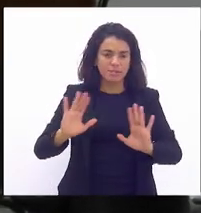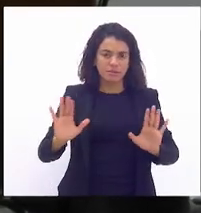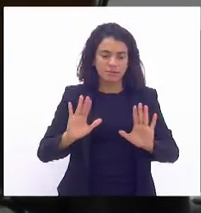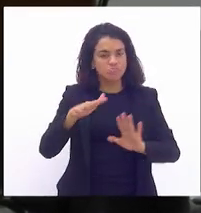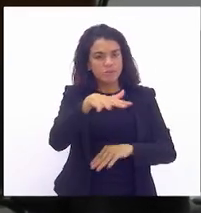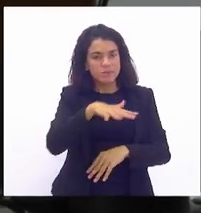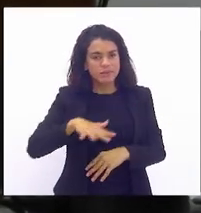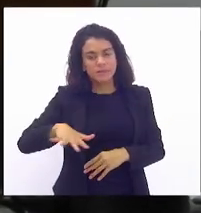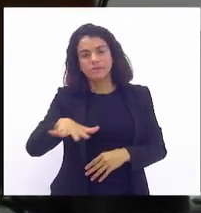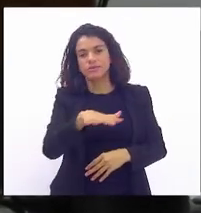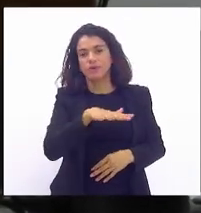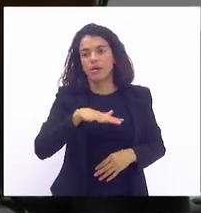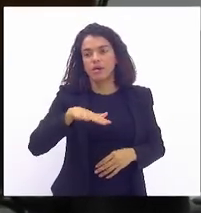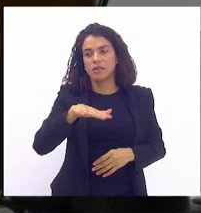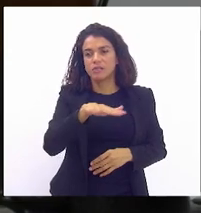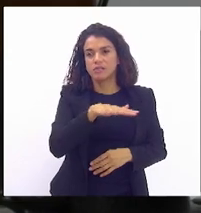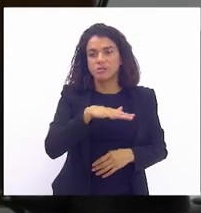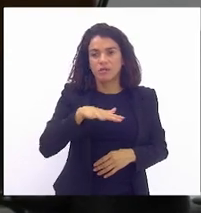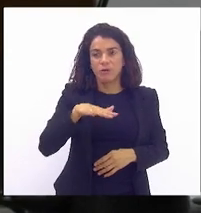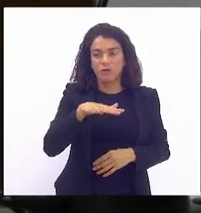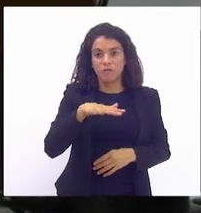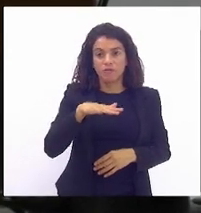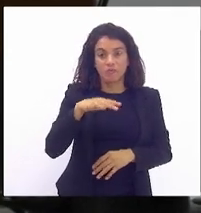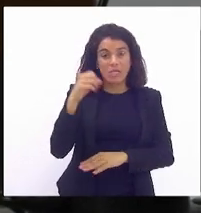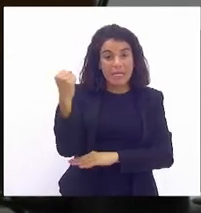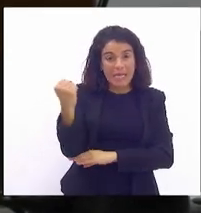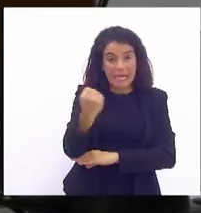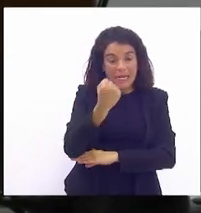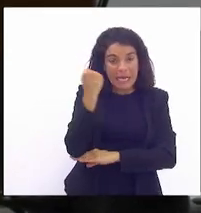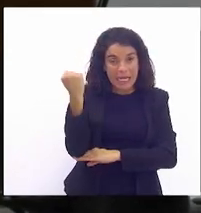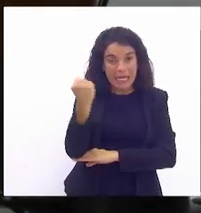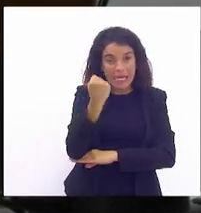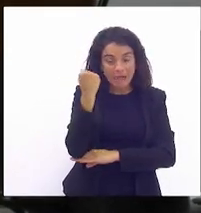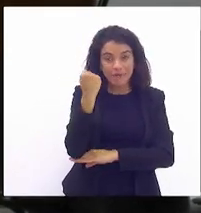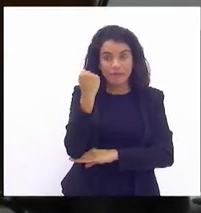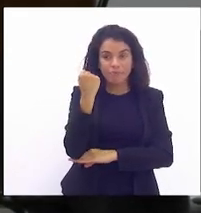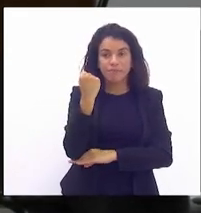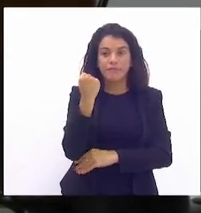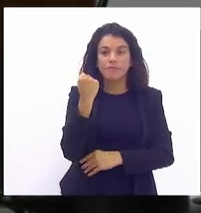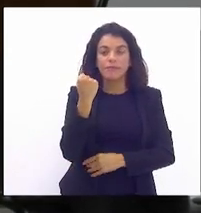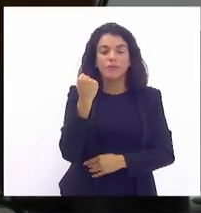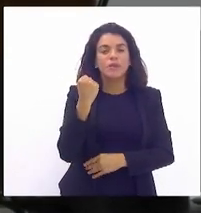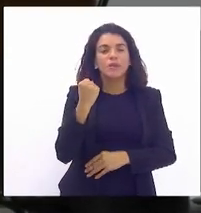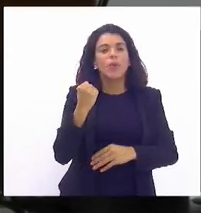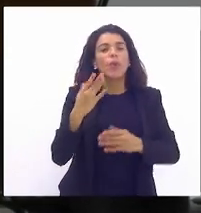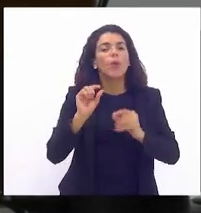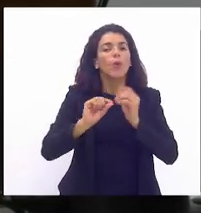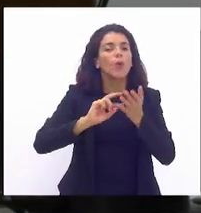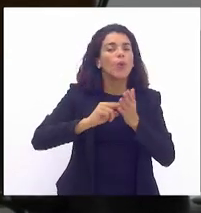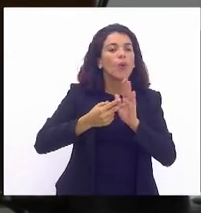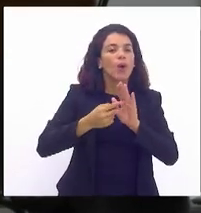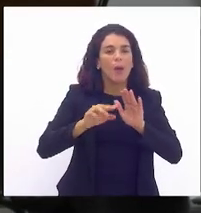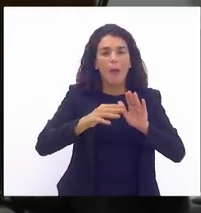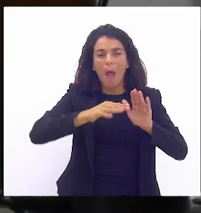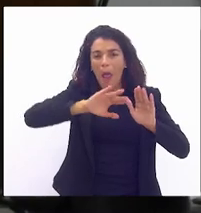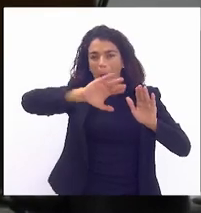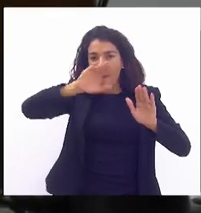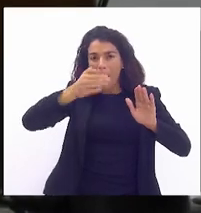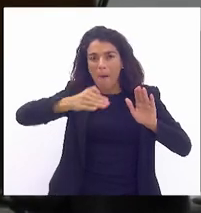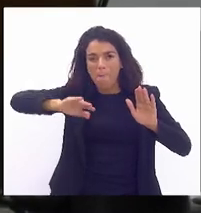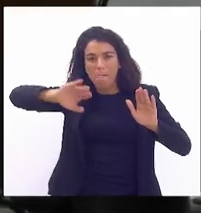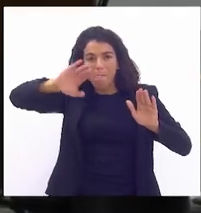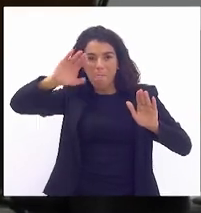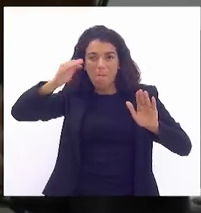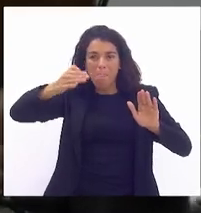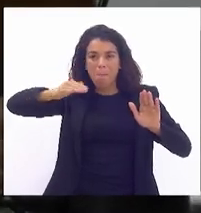situação extremamente gravosa de uma montanha, e é isso mesmo, é uma